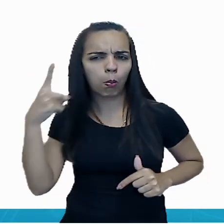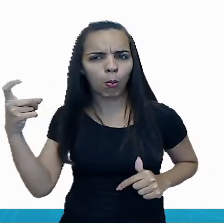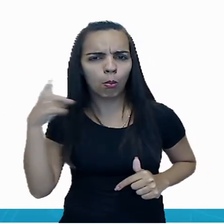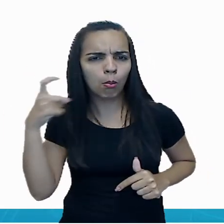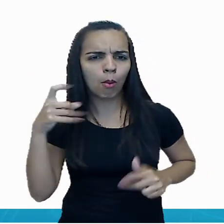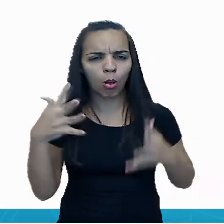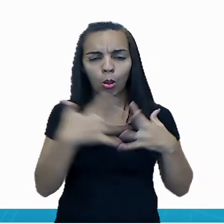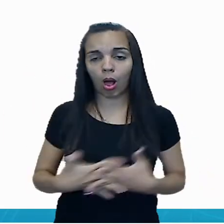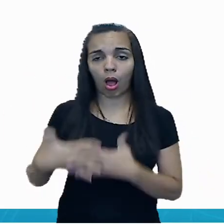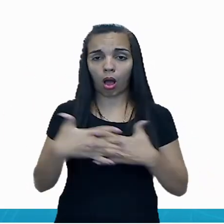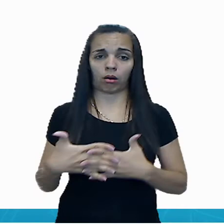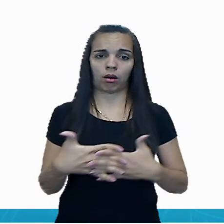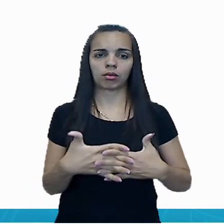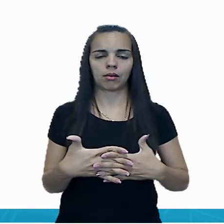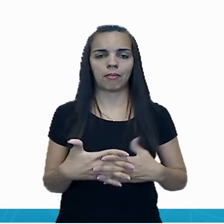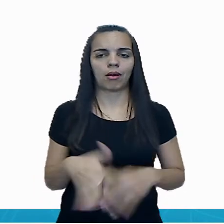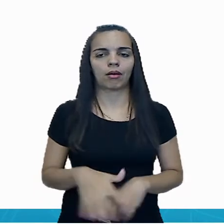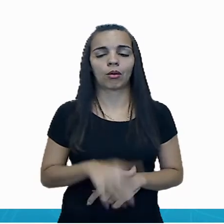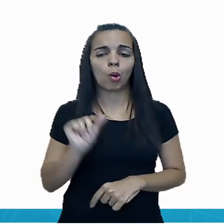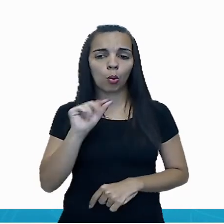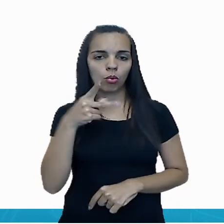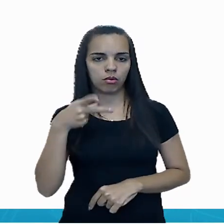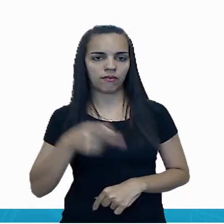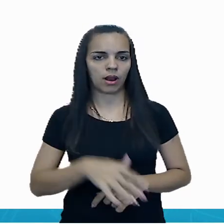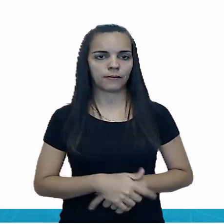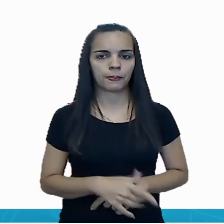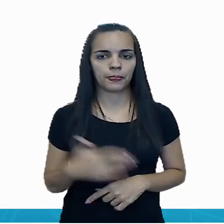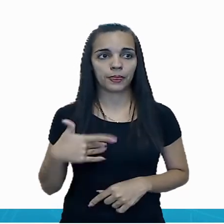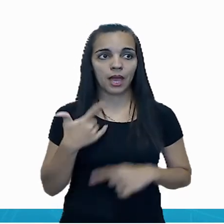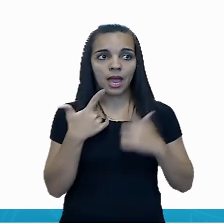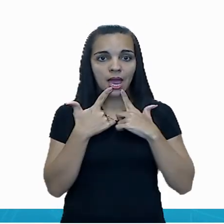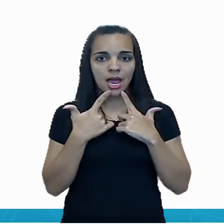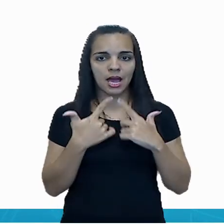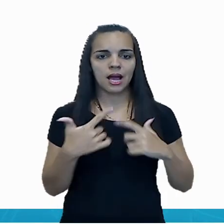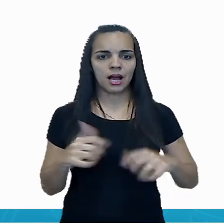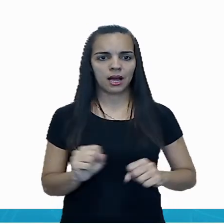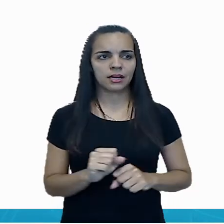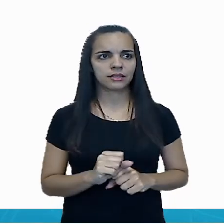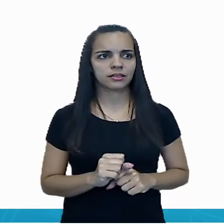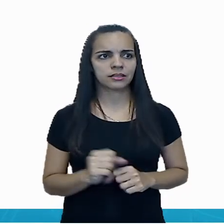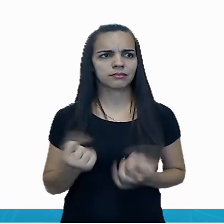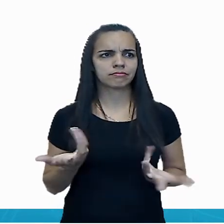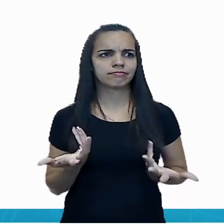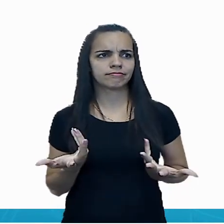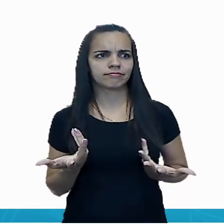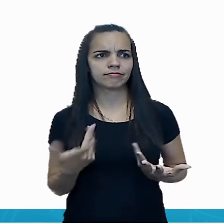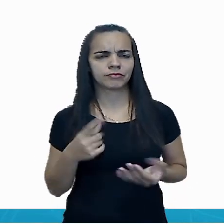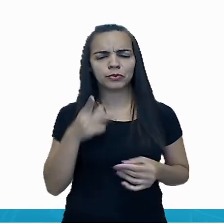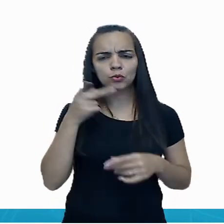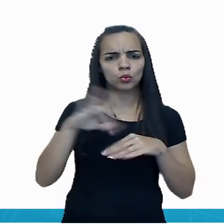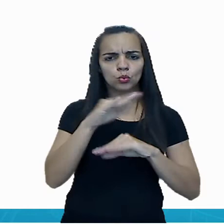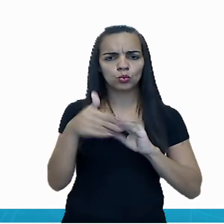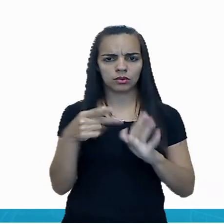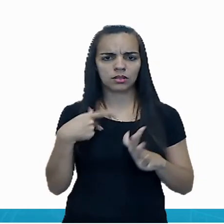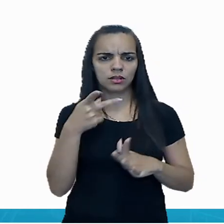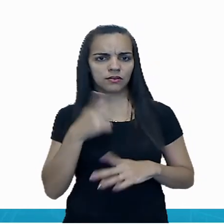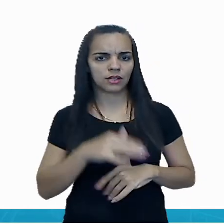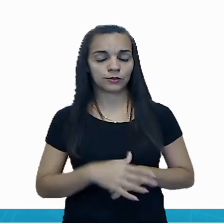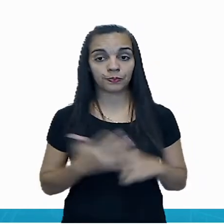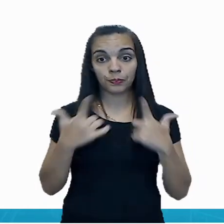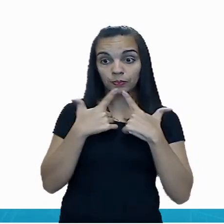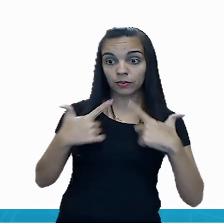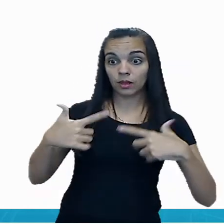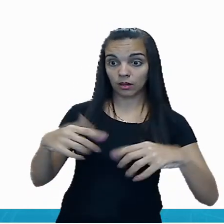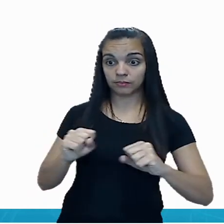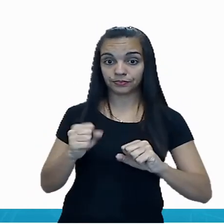a gente vai trabalhar a questão da escuta. Justamente para não atrapalhar essa compreensão aí do que está sendo dito. A